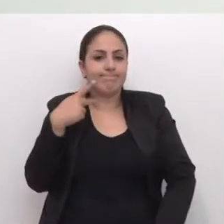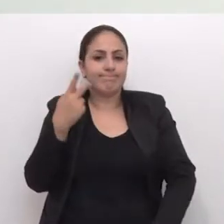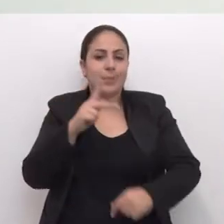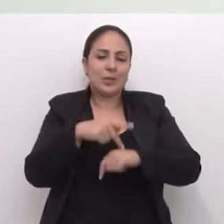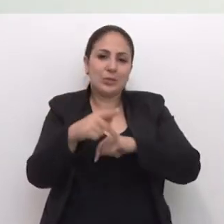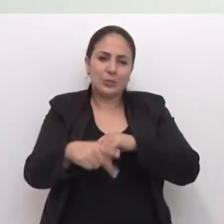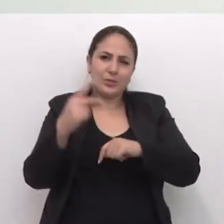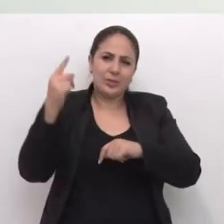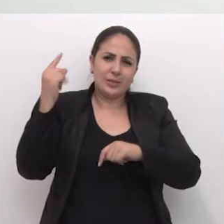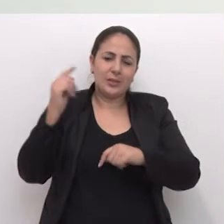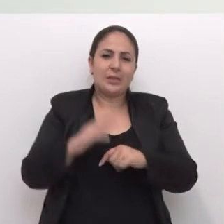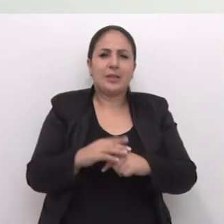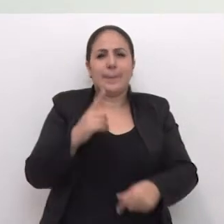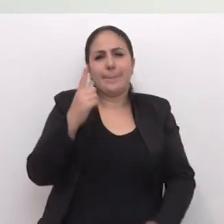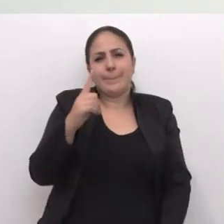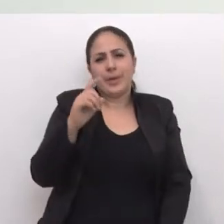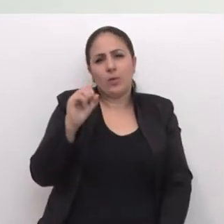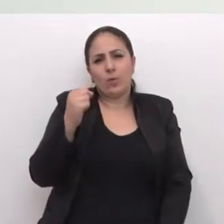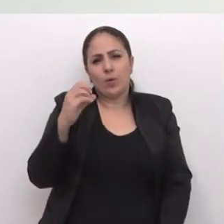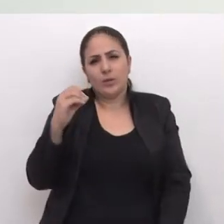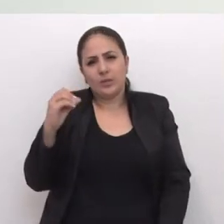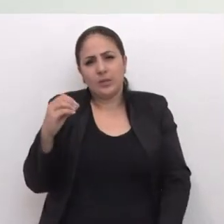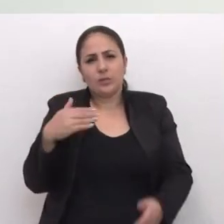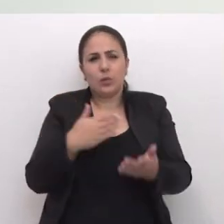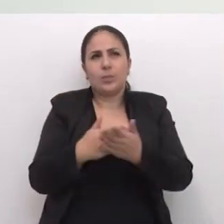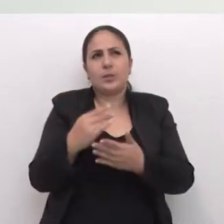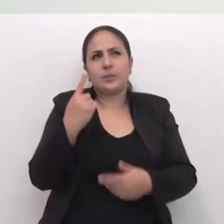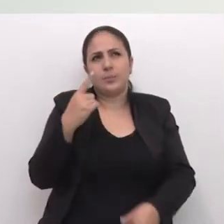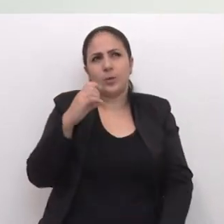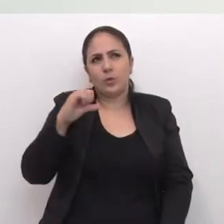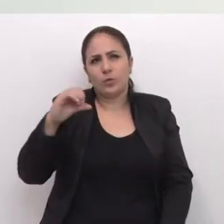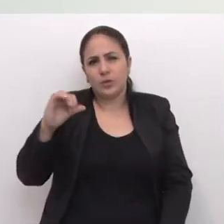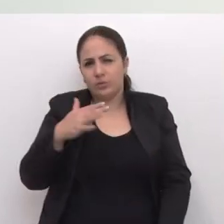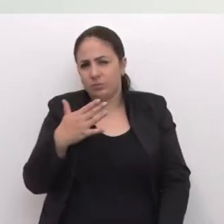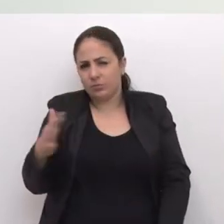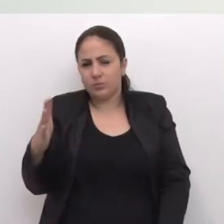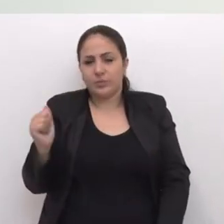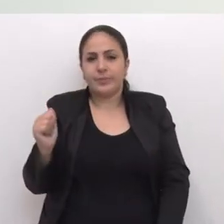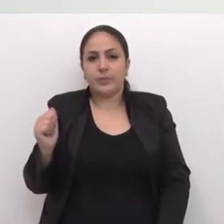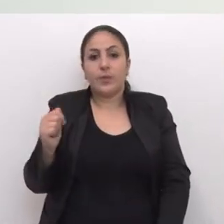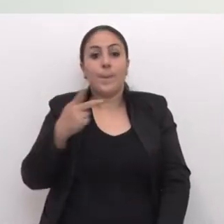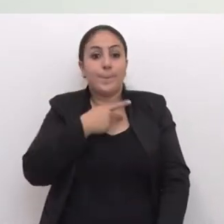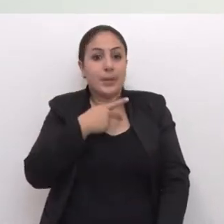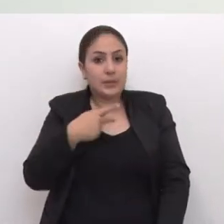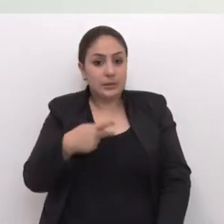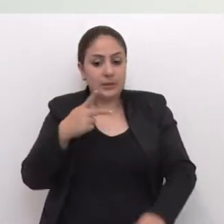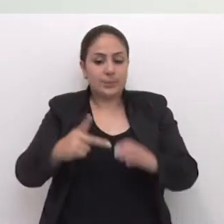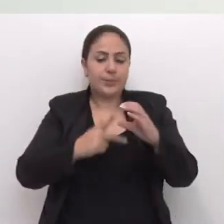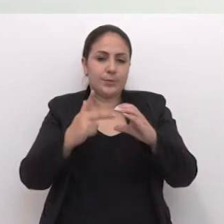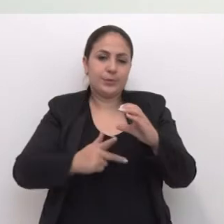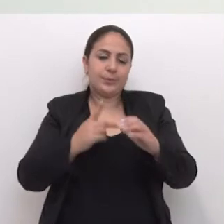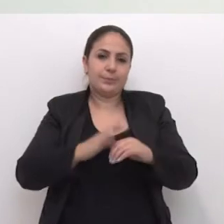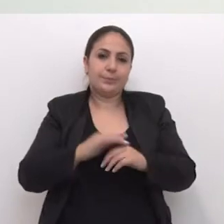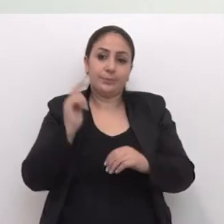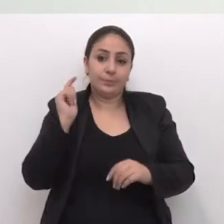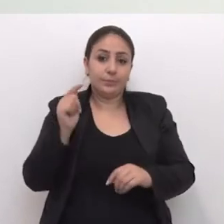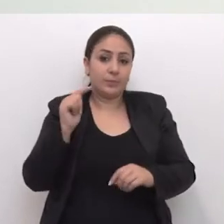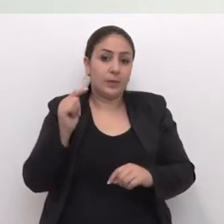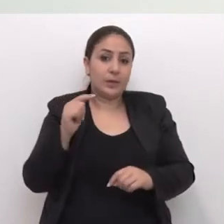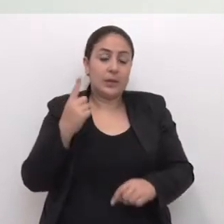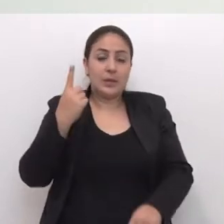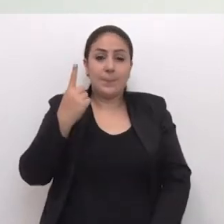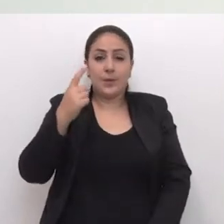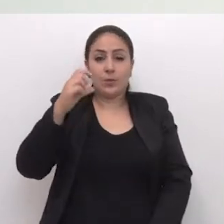Municipal, né? No final dos anos de 1800, início dos anos 1900, foi inclusive presidente da Câmara de Vereadores, né? E